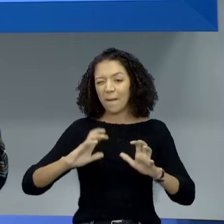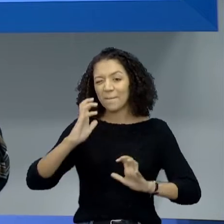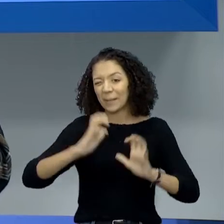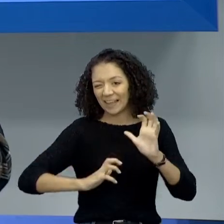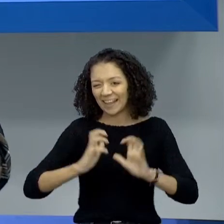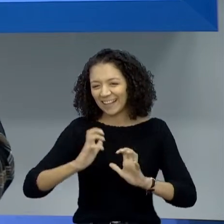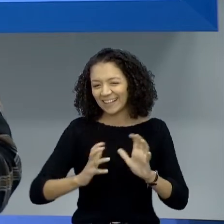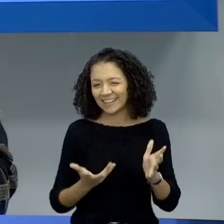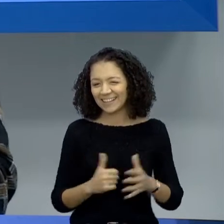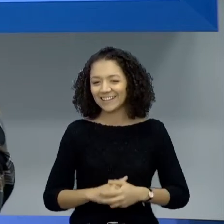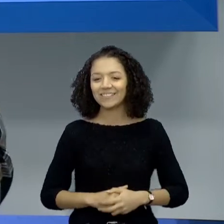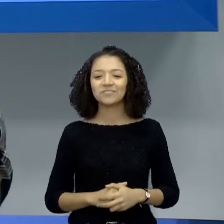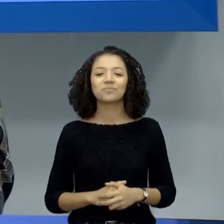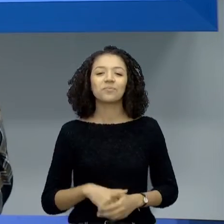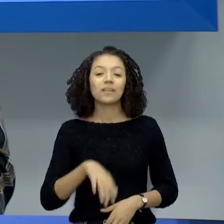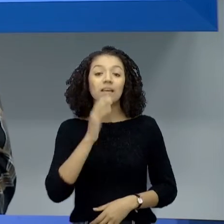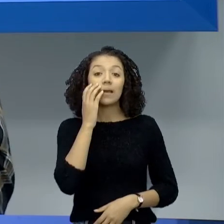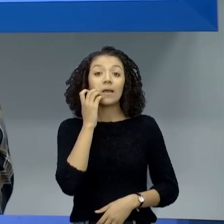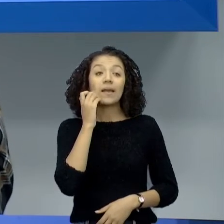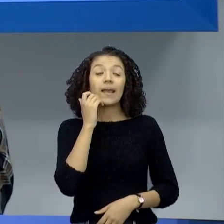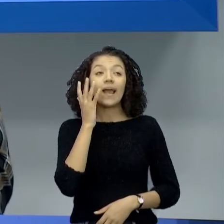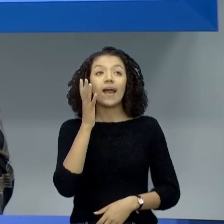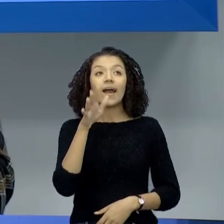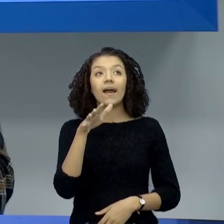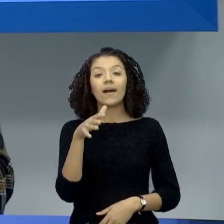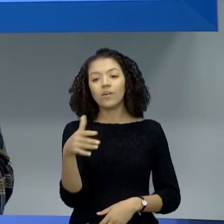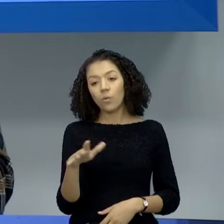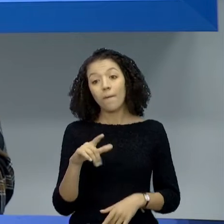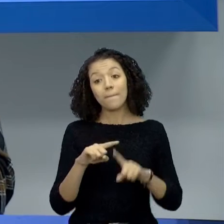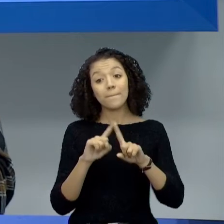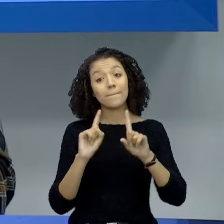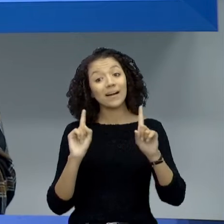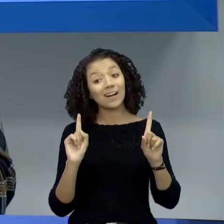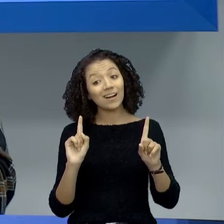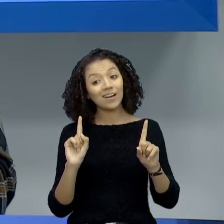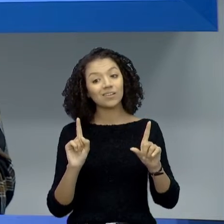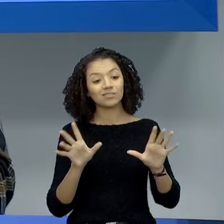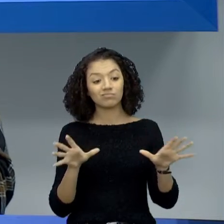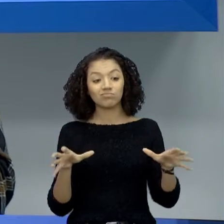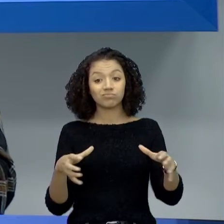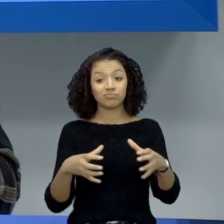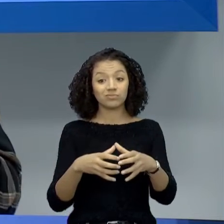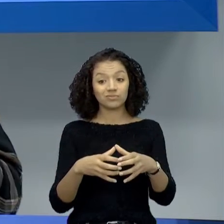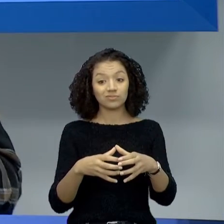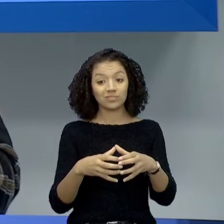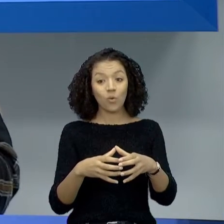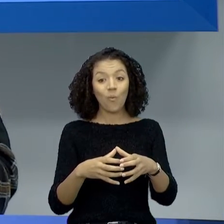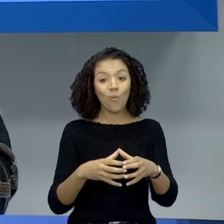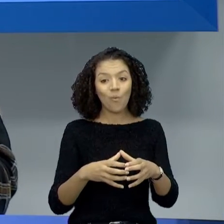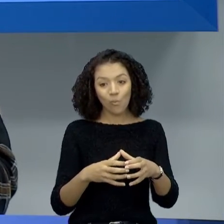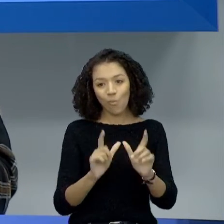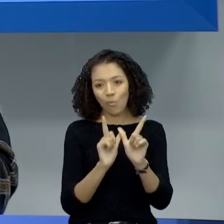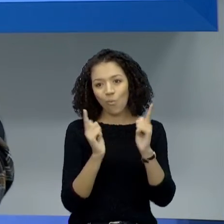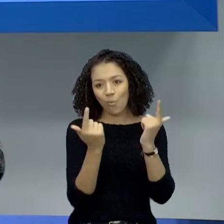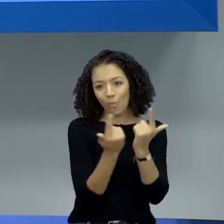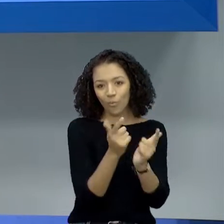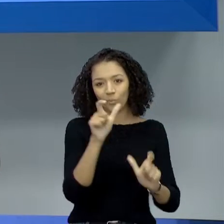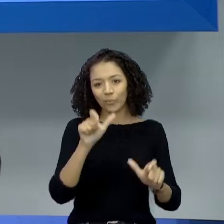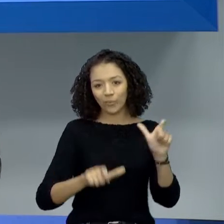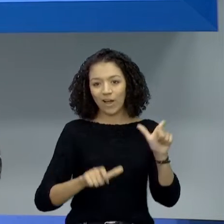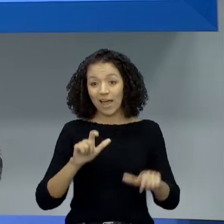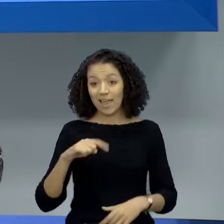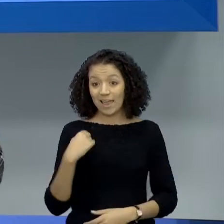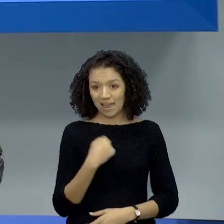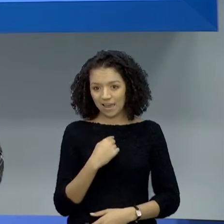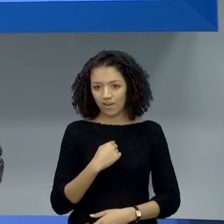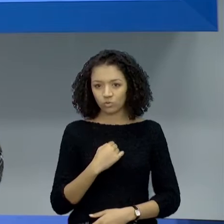mais voltada até para os estudantes. Porém, quando a gente fala de trabalho em grupo, a gente lembra que, por exemplo, mesmo eu dando uma aula de